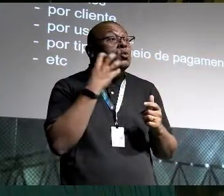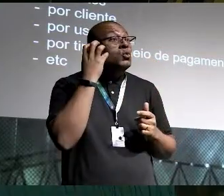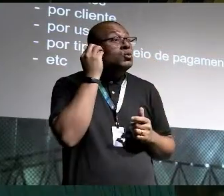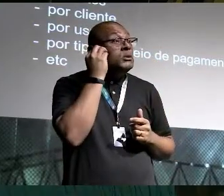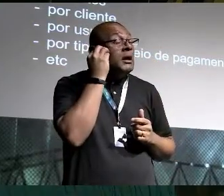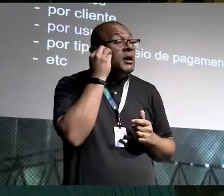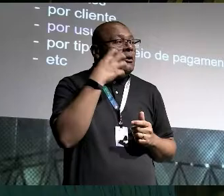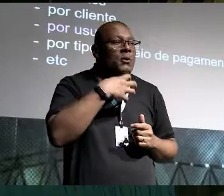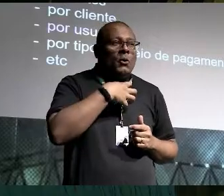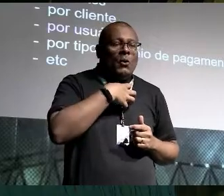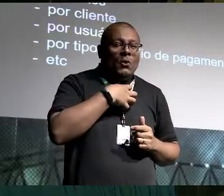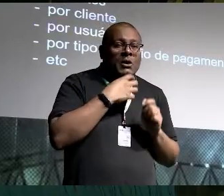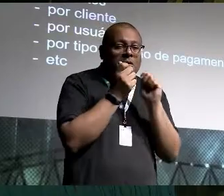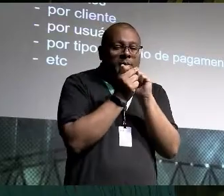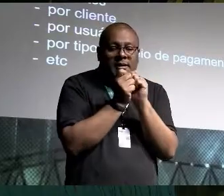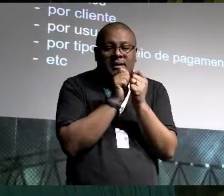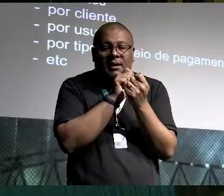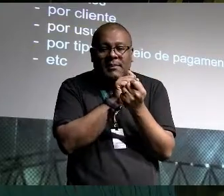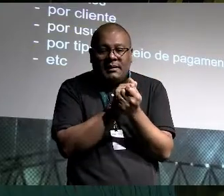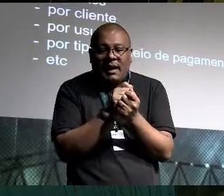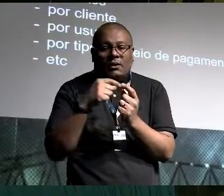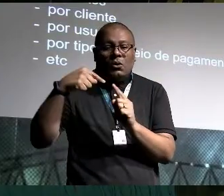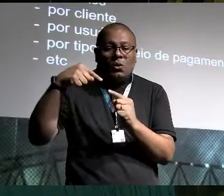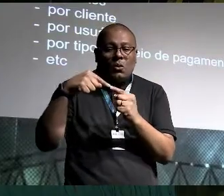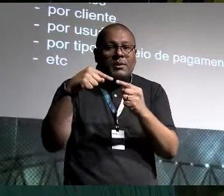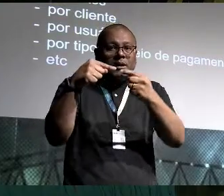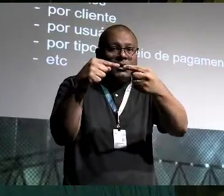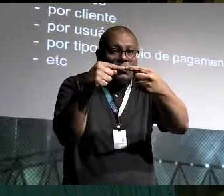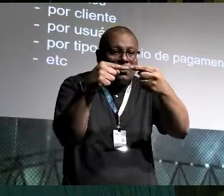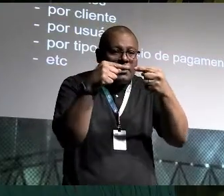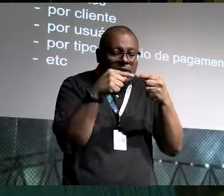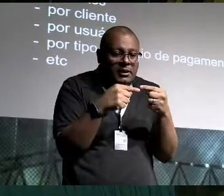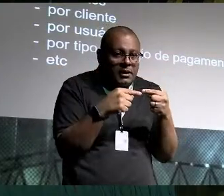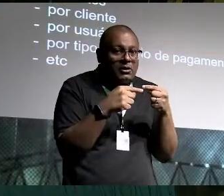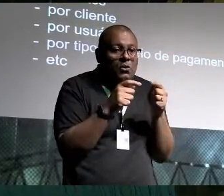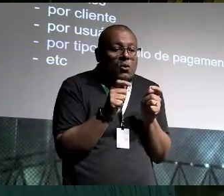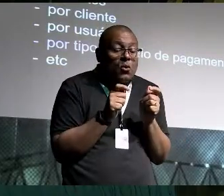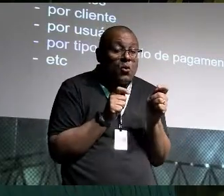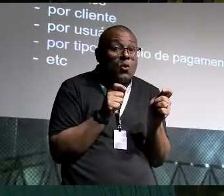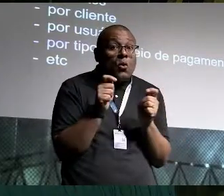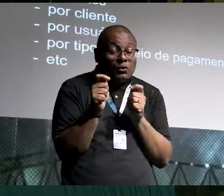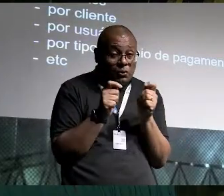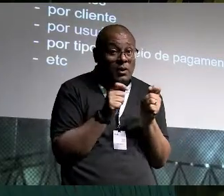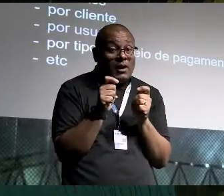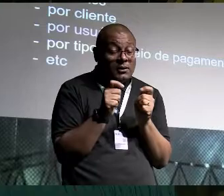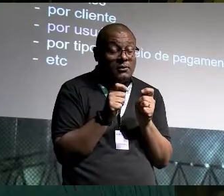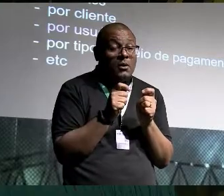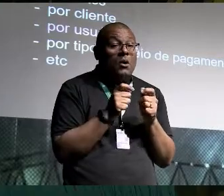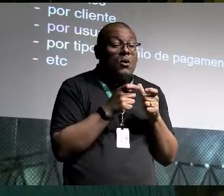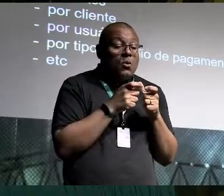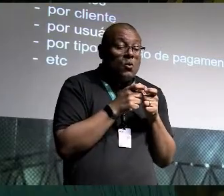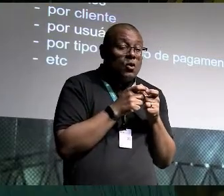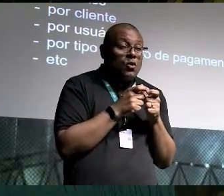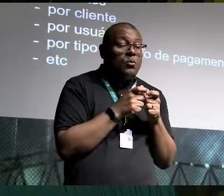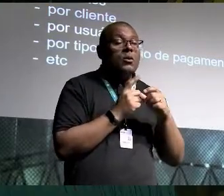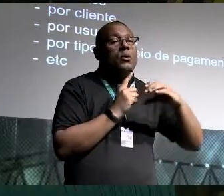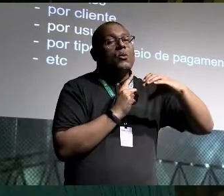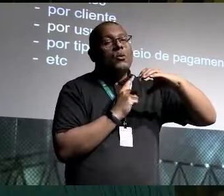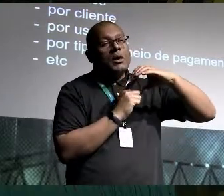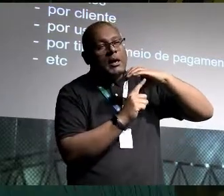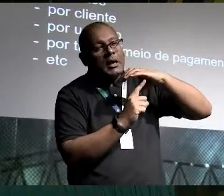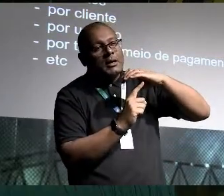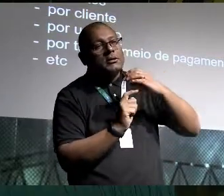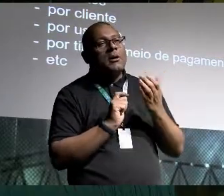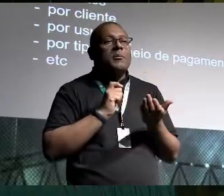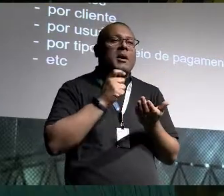mais cautelosa nesse sentido. Então, a gente consegue fazer a ligação das feature toggles por um contexto de clientes, por meio de